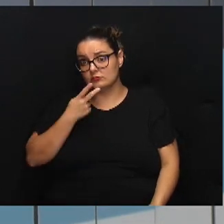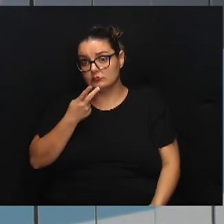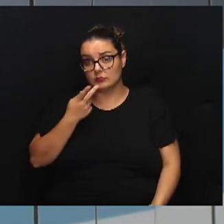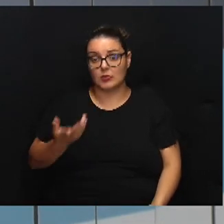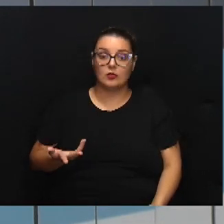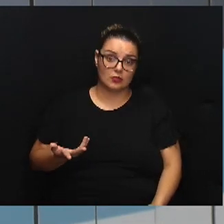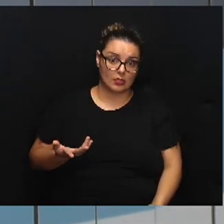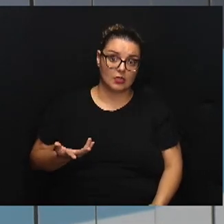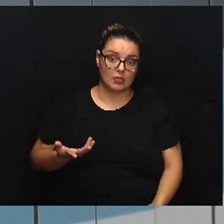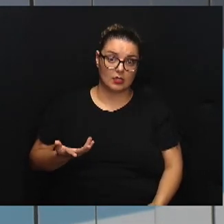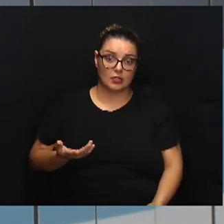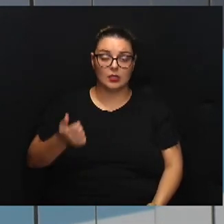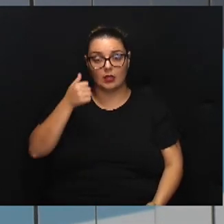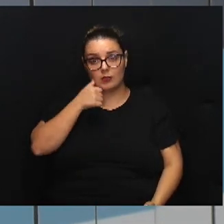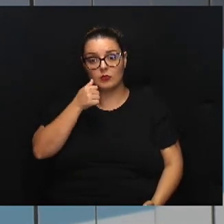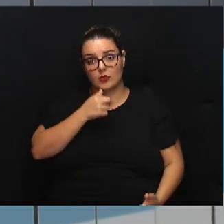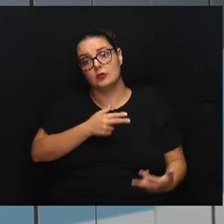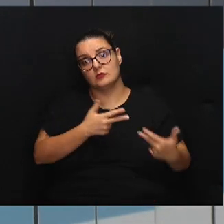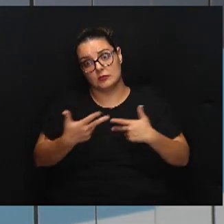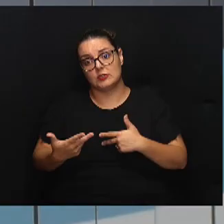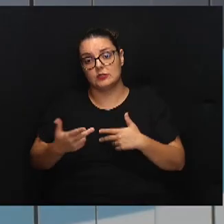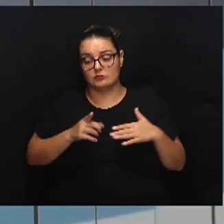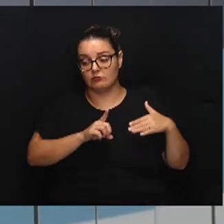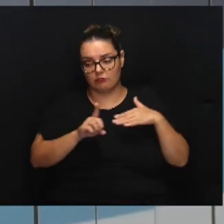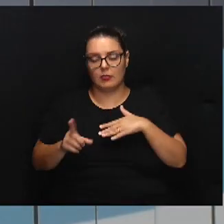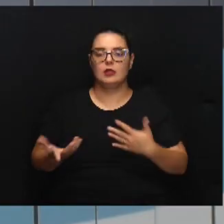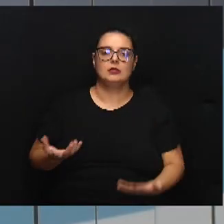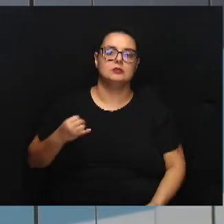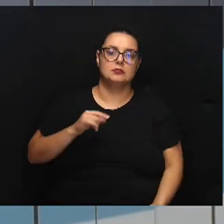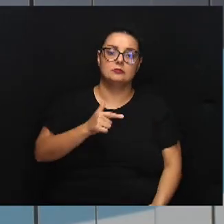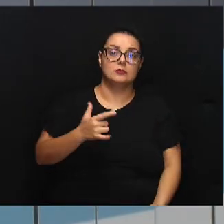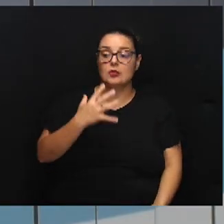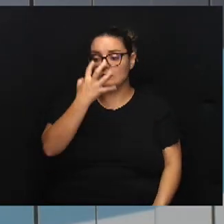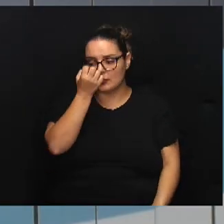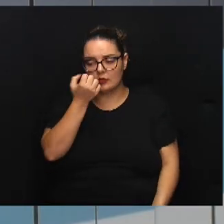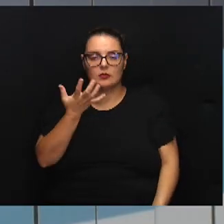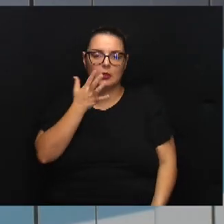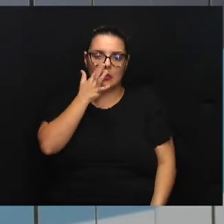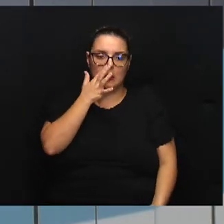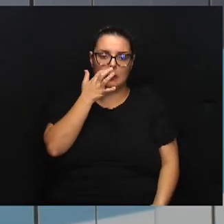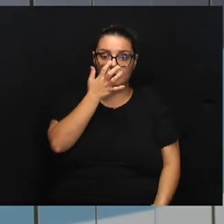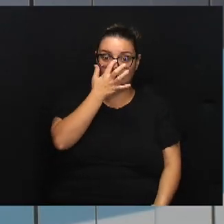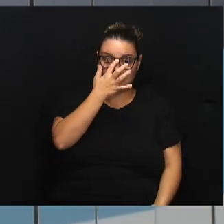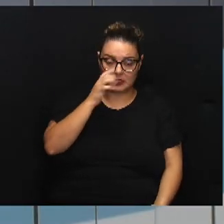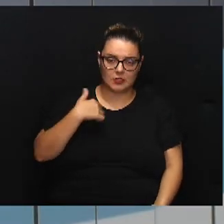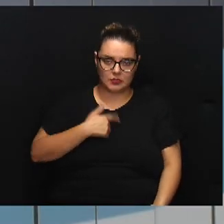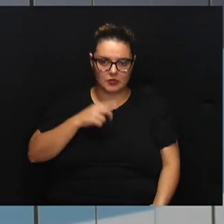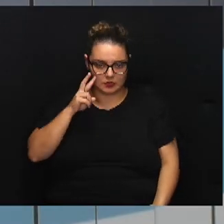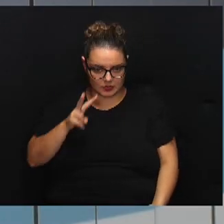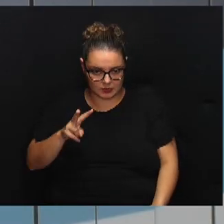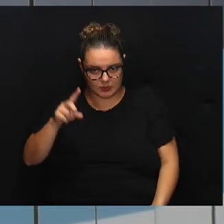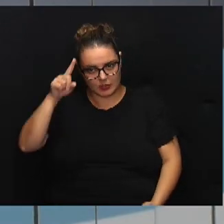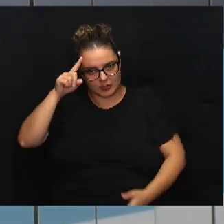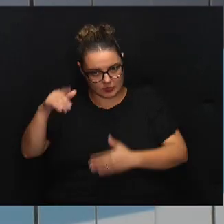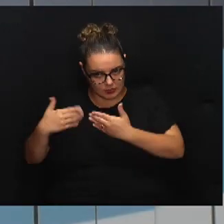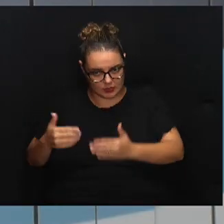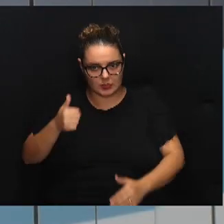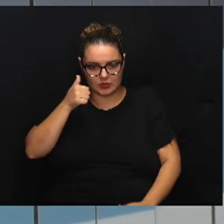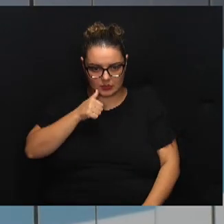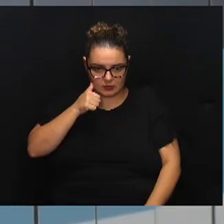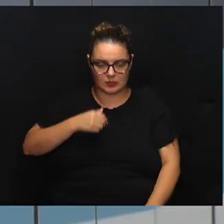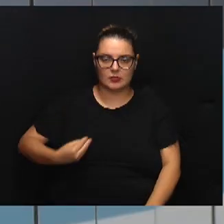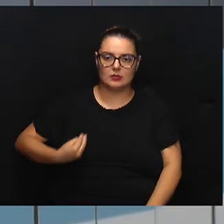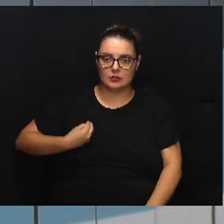que as mulheres sigam aquele padrão sem ter algum tipo de frustração. E a gente vê que isso é tão presente na vida das mulheres em todos